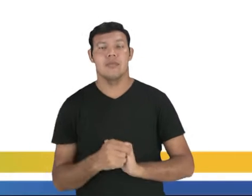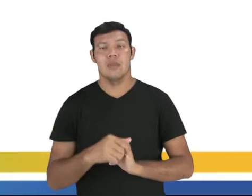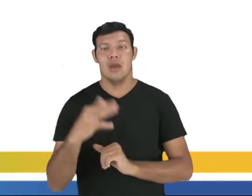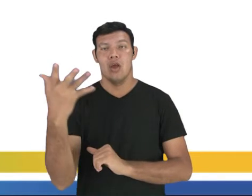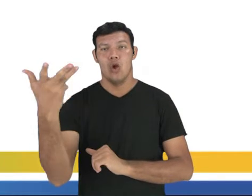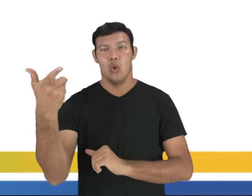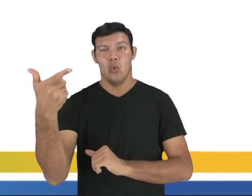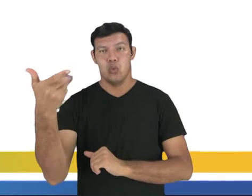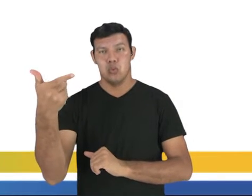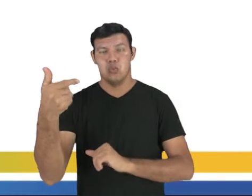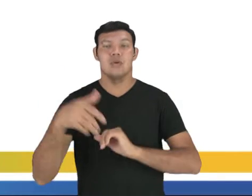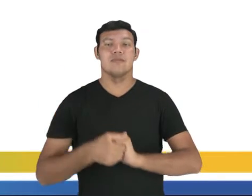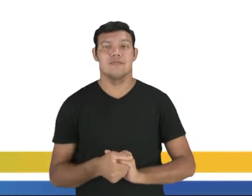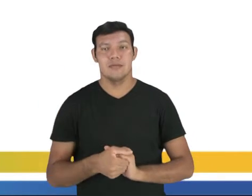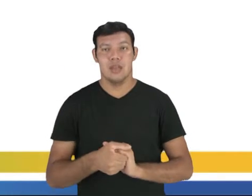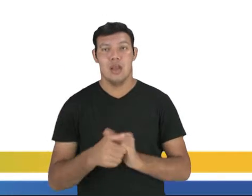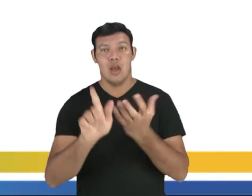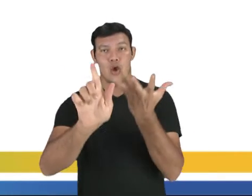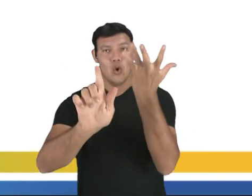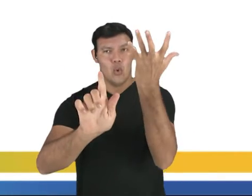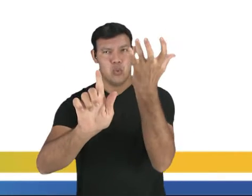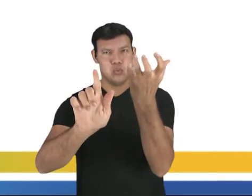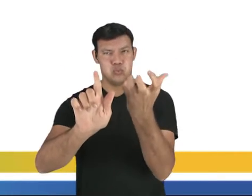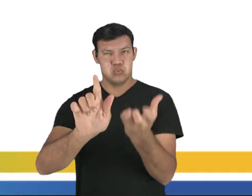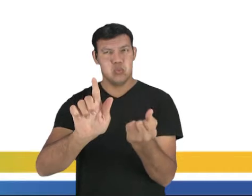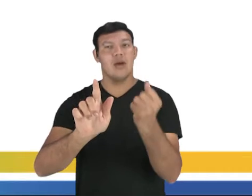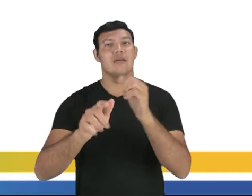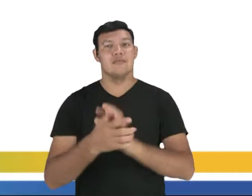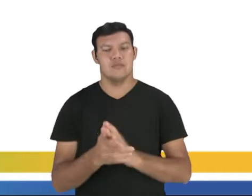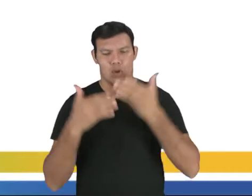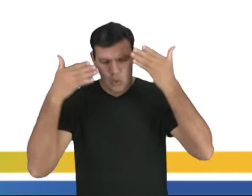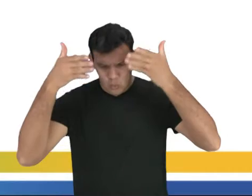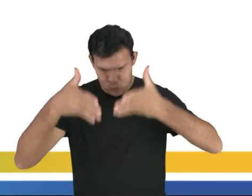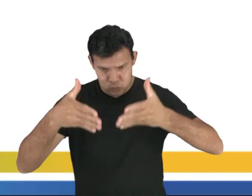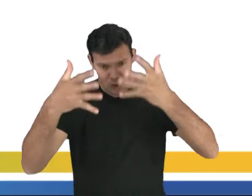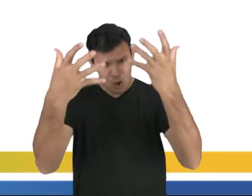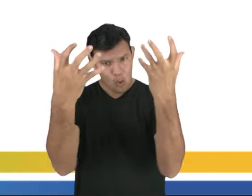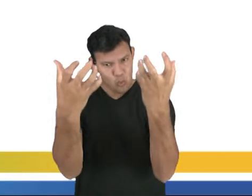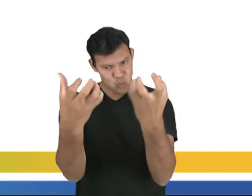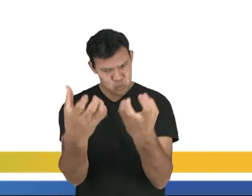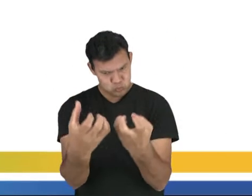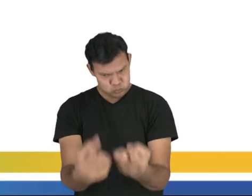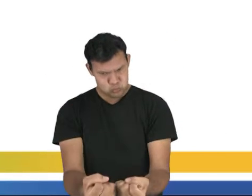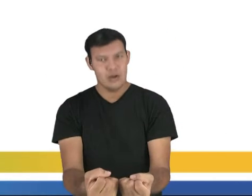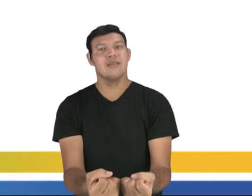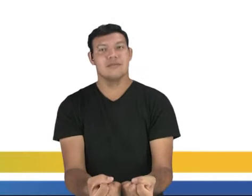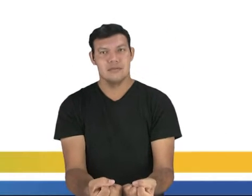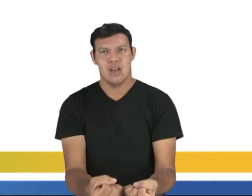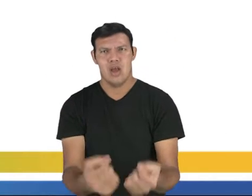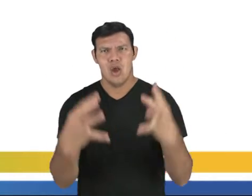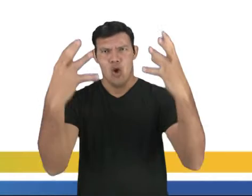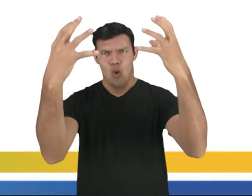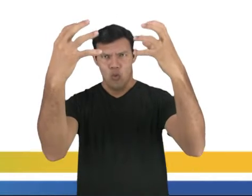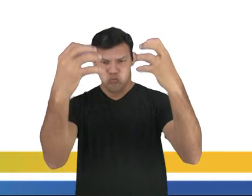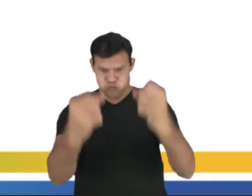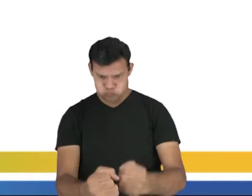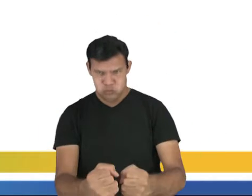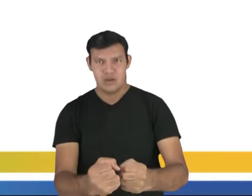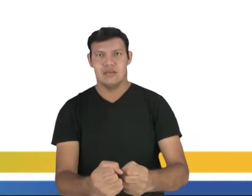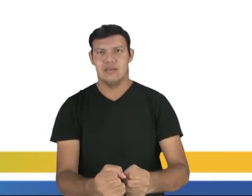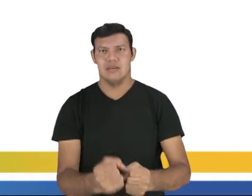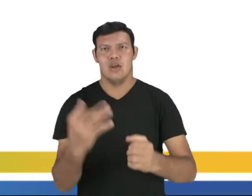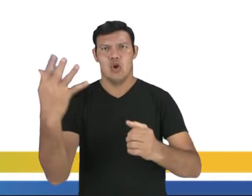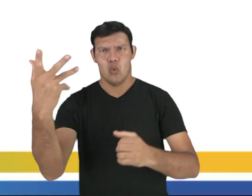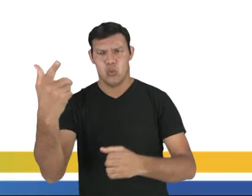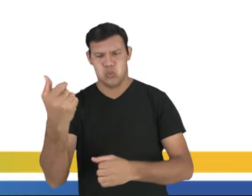da gravidade, ou seja, esses objetos são puxados para o centro da Terra e eles são acelerados, eles não têm